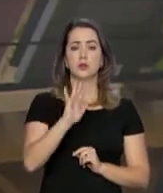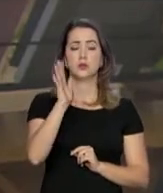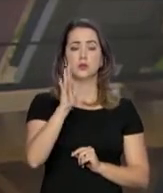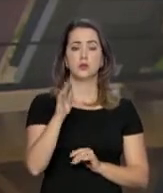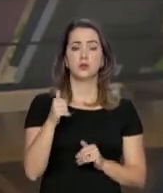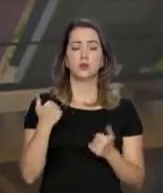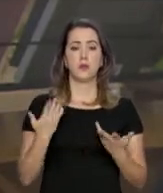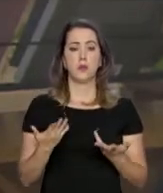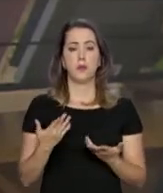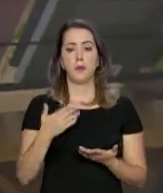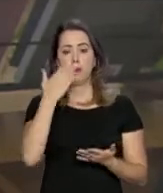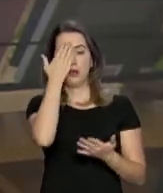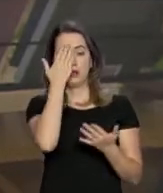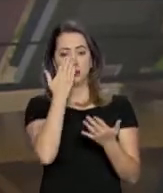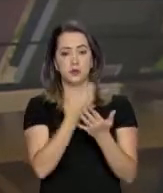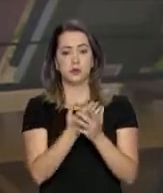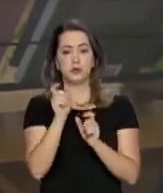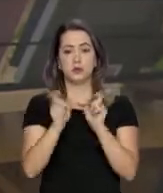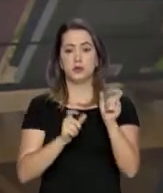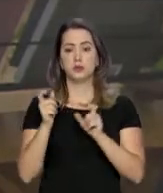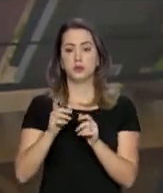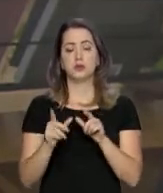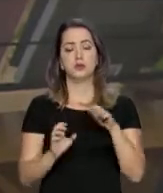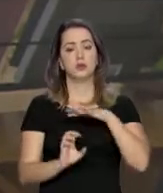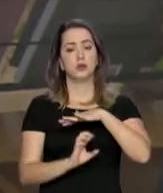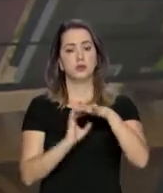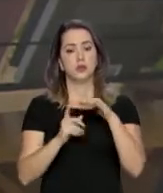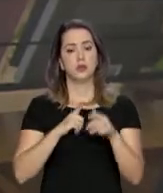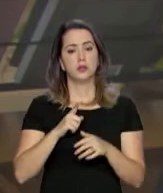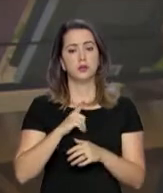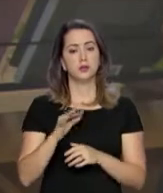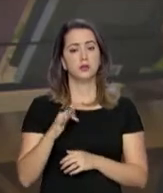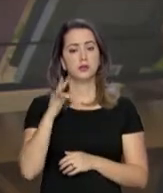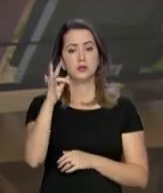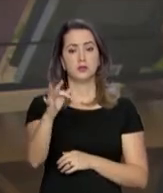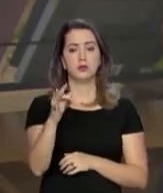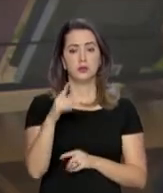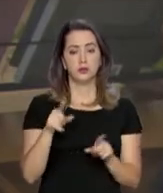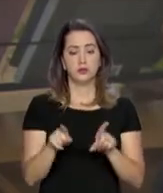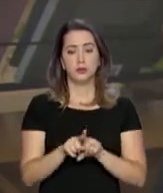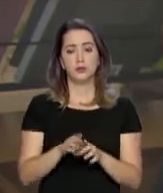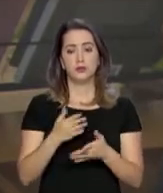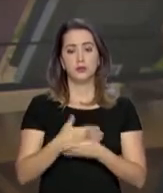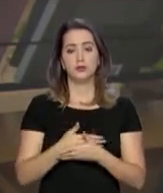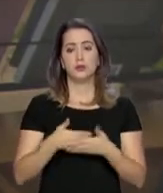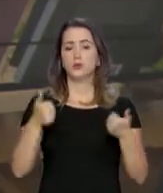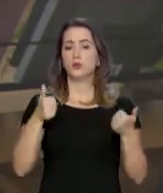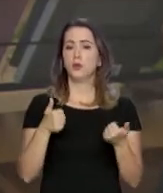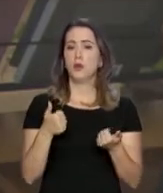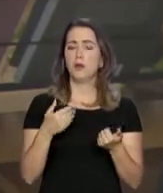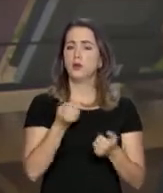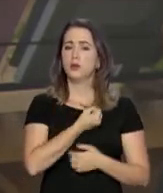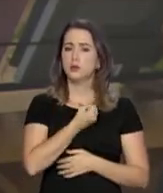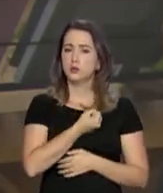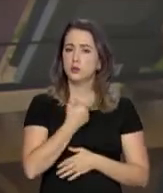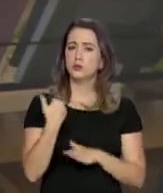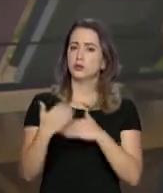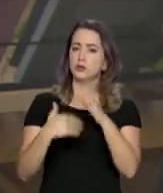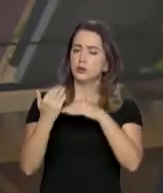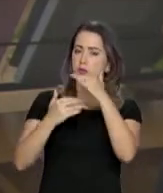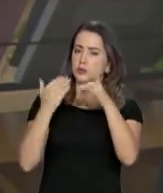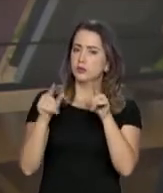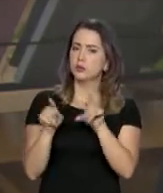à confiança que o consumidor o empresário tem em relação ao futuro a melhoria desses indicadores leva assim